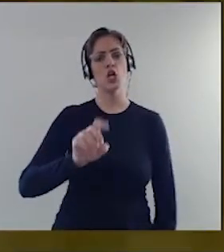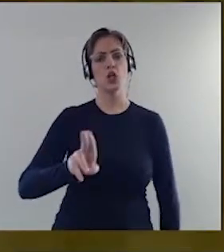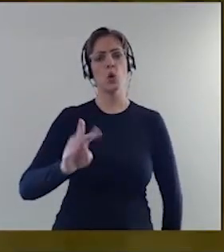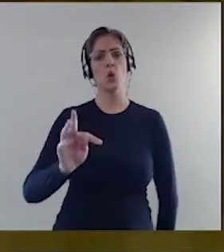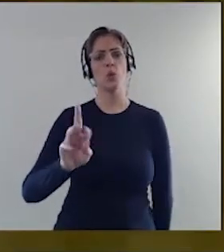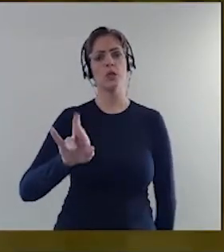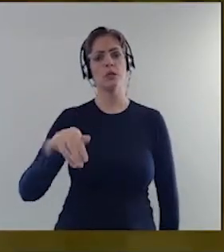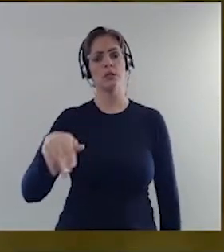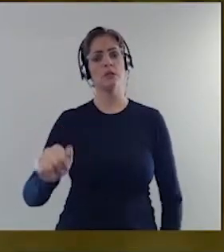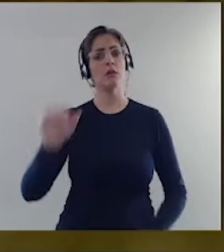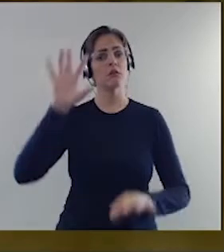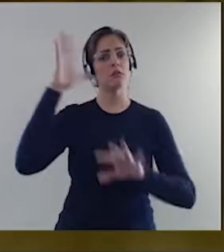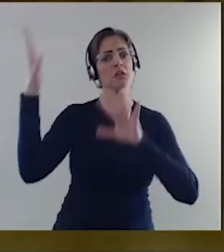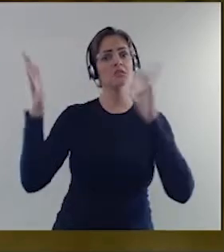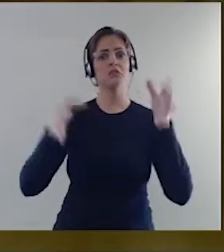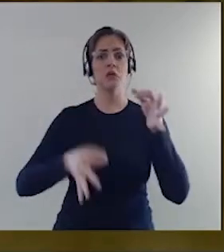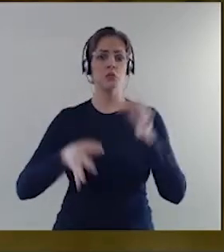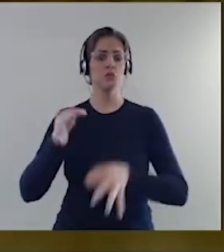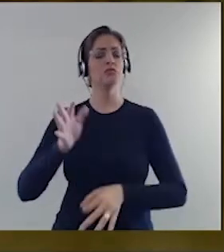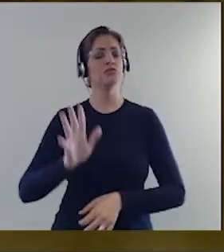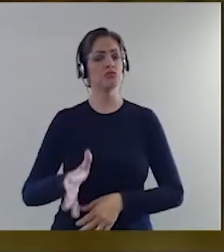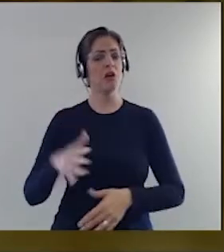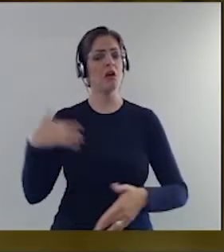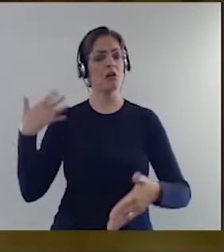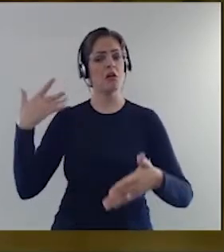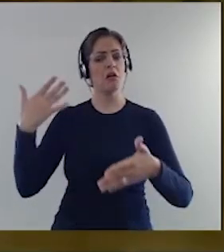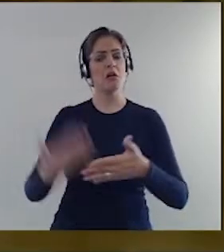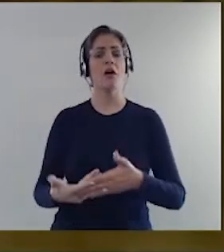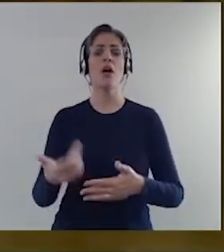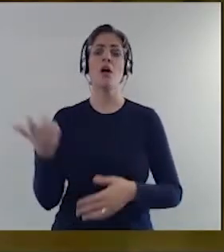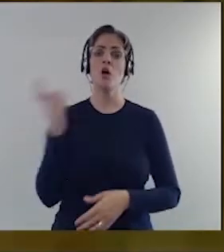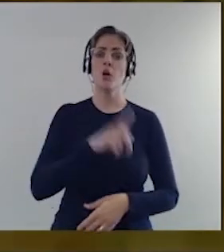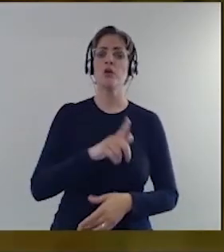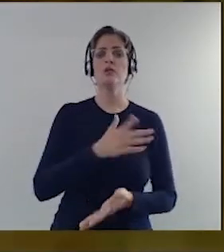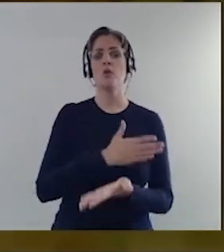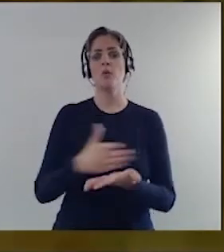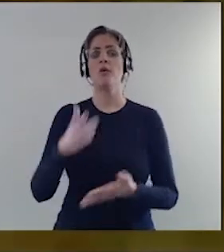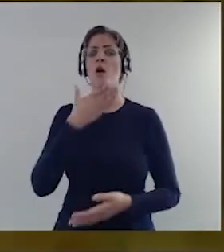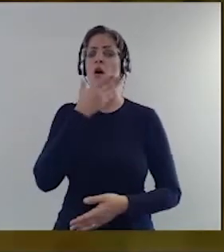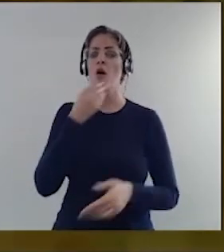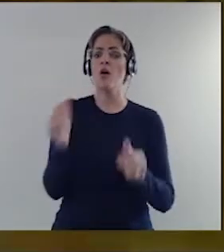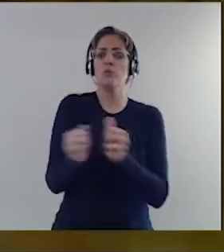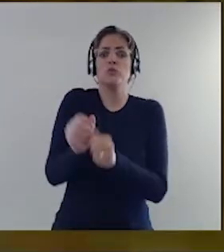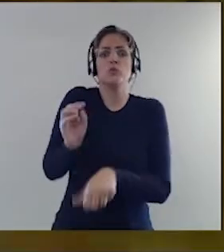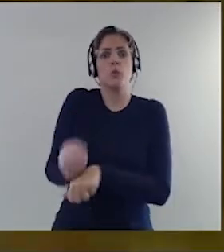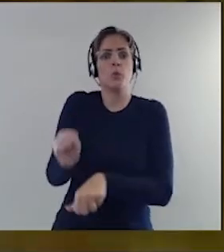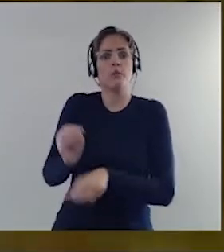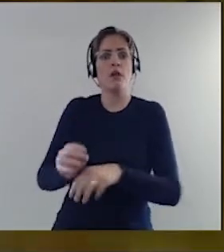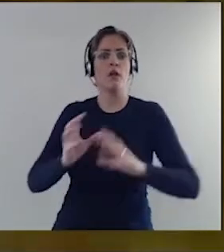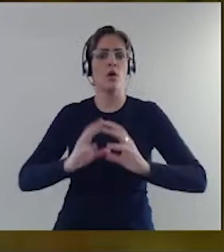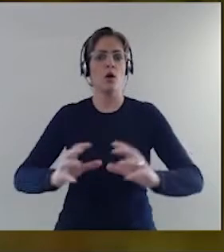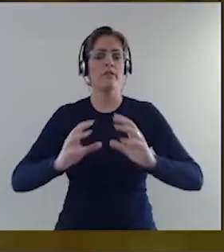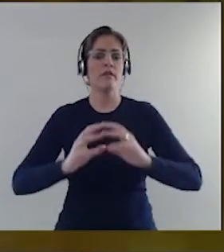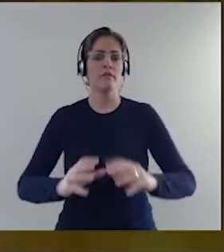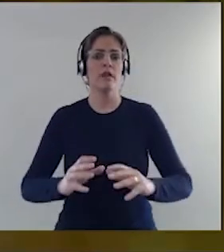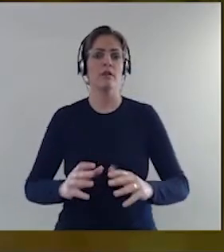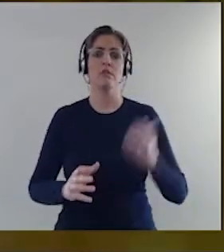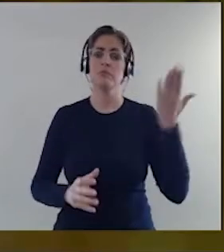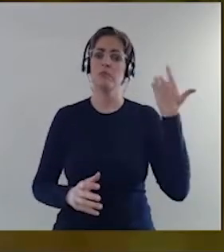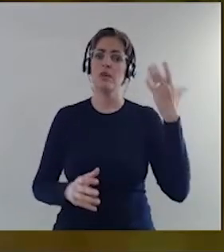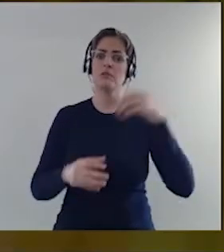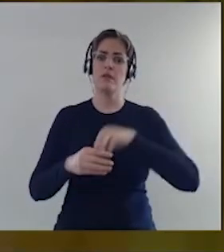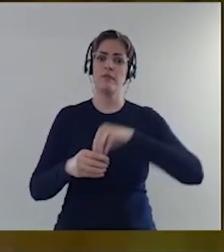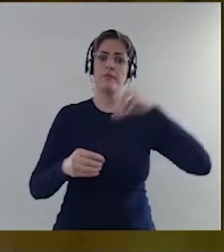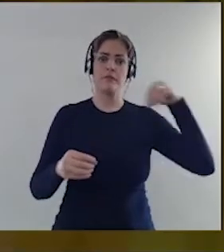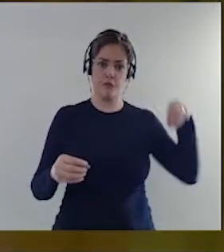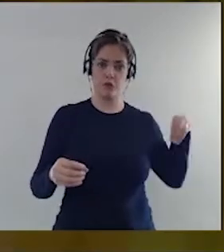reconhecimento jurisprudencial, para inserir o homem nesse sistema de cuidado e convivência, com relação ao qual ele estava